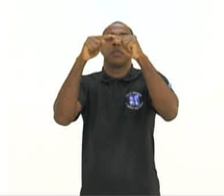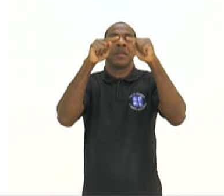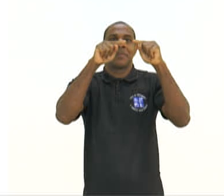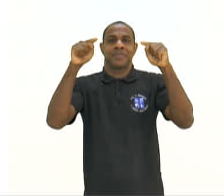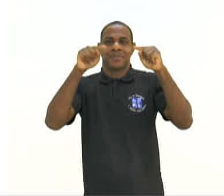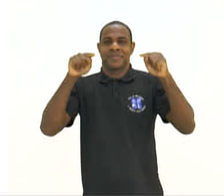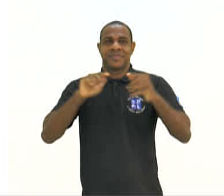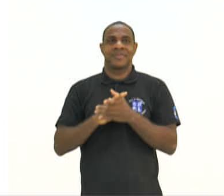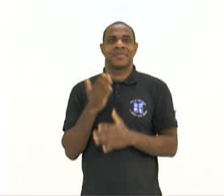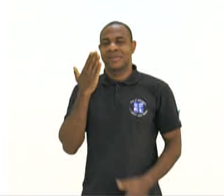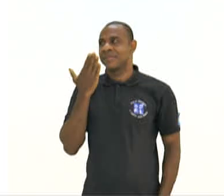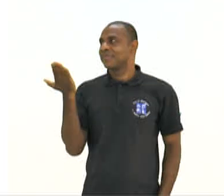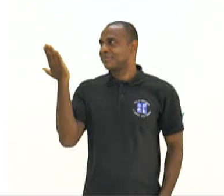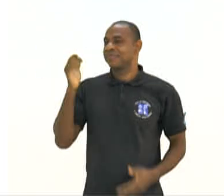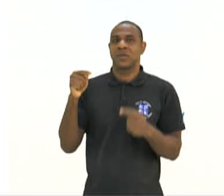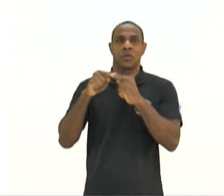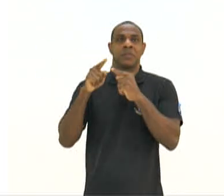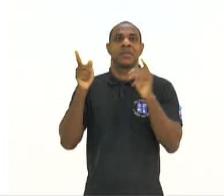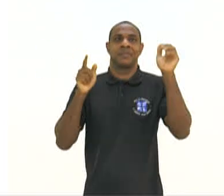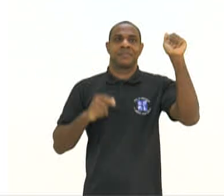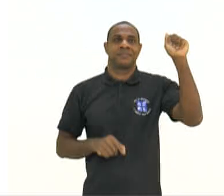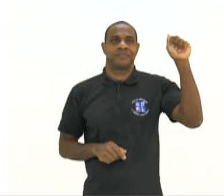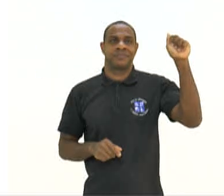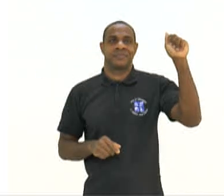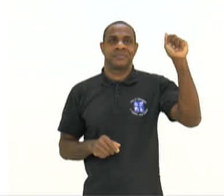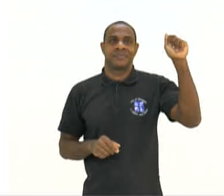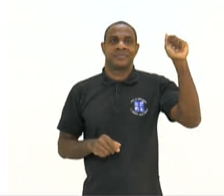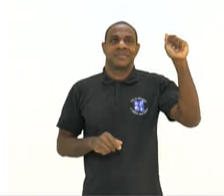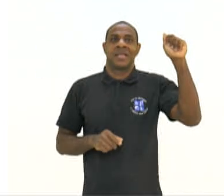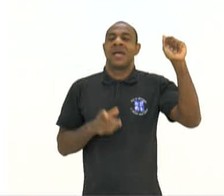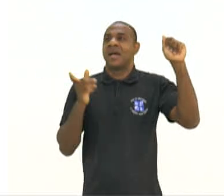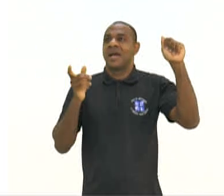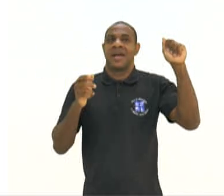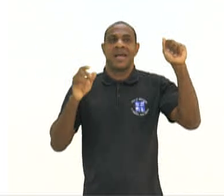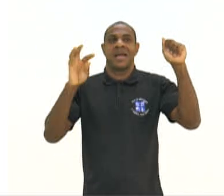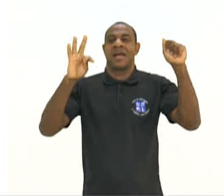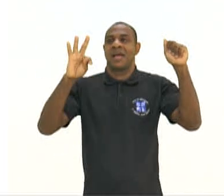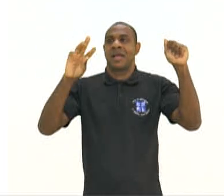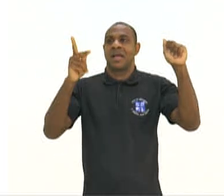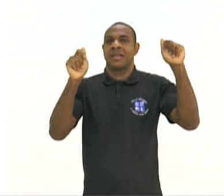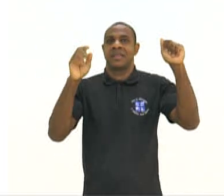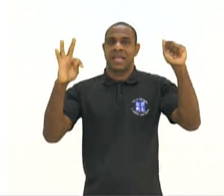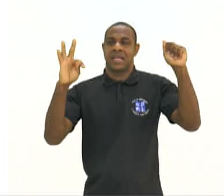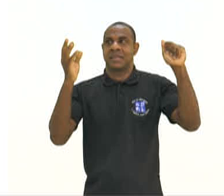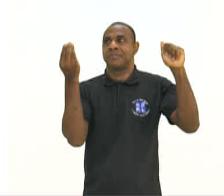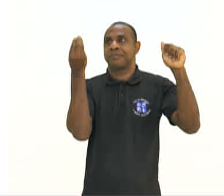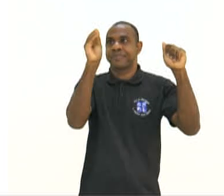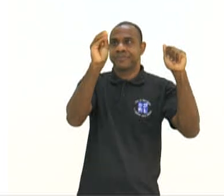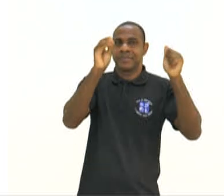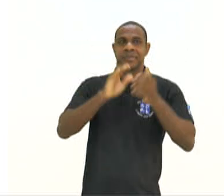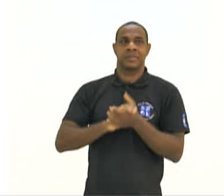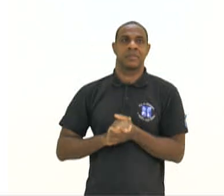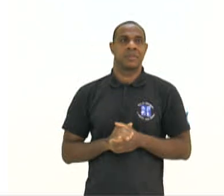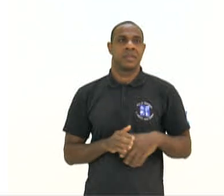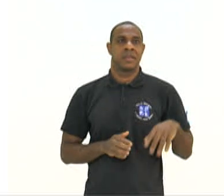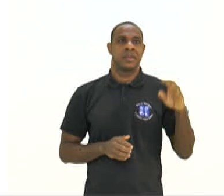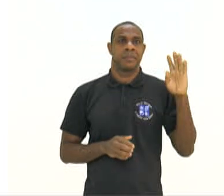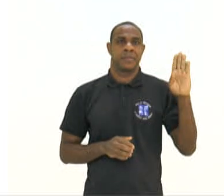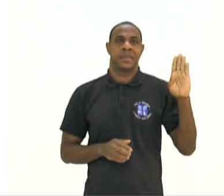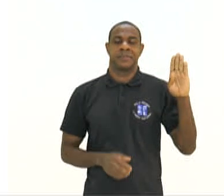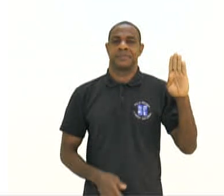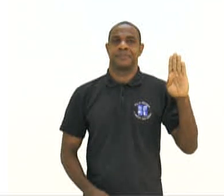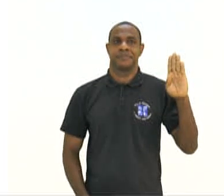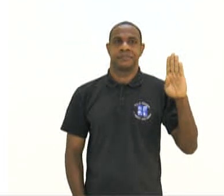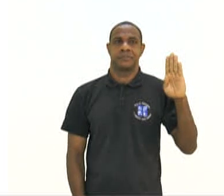mulher, conheci uma mulher que pode falar chinês. That fazendo alusão à habilidade de falar. What's the name of the